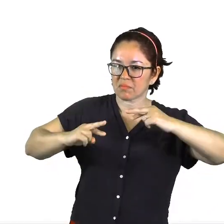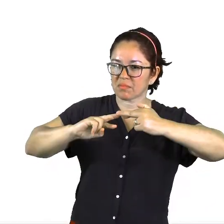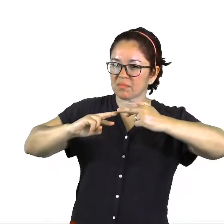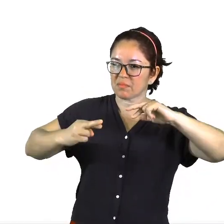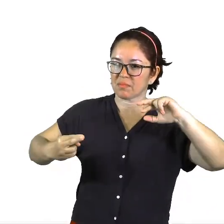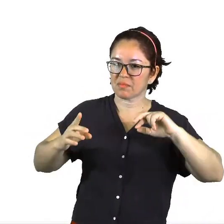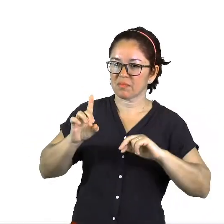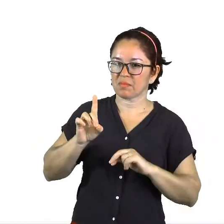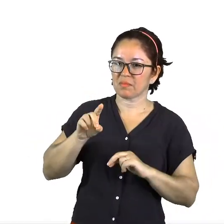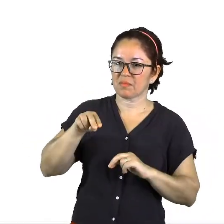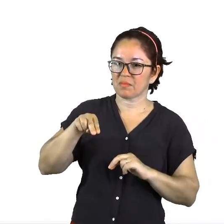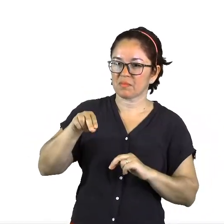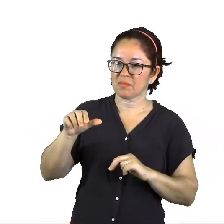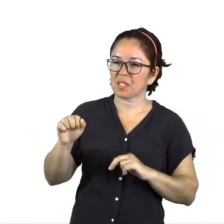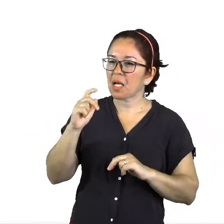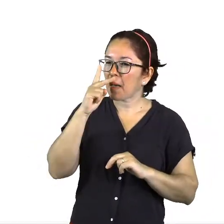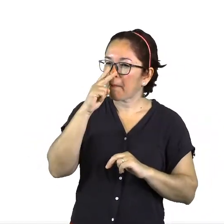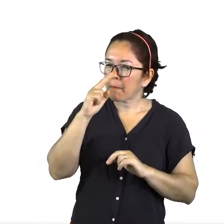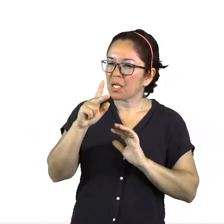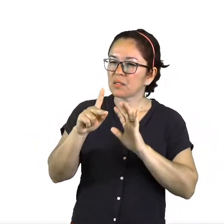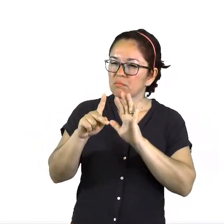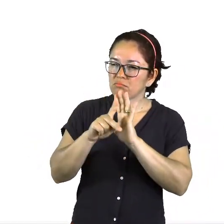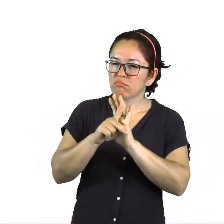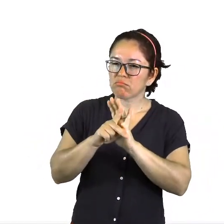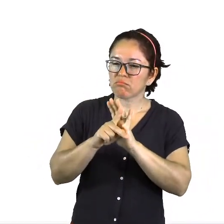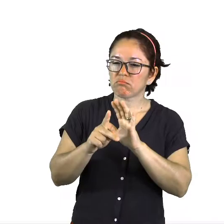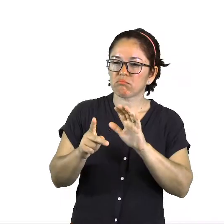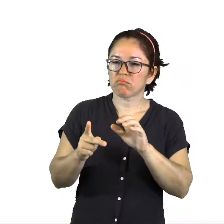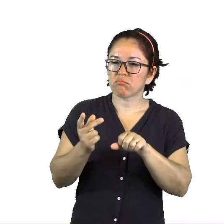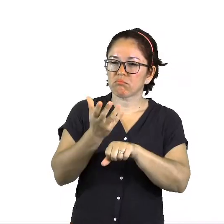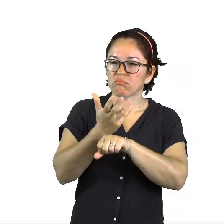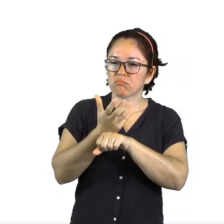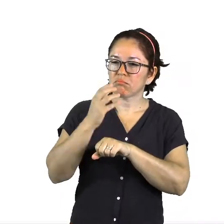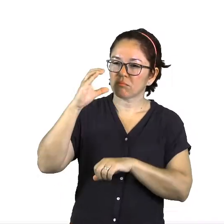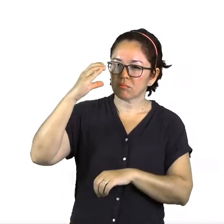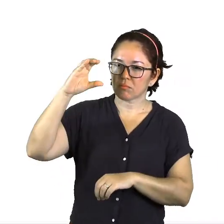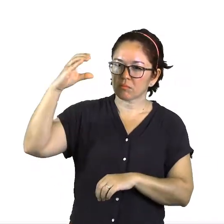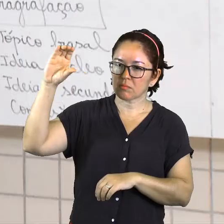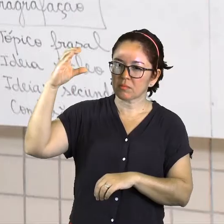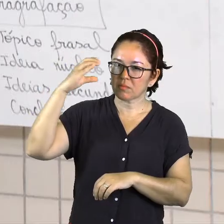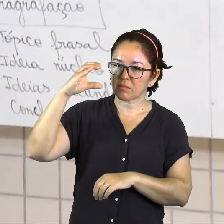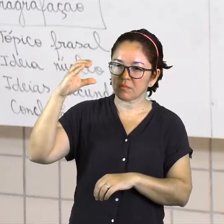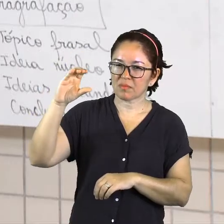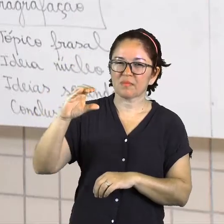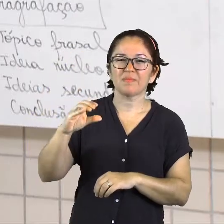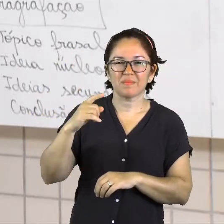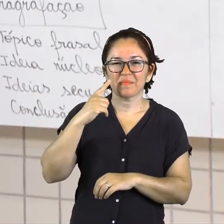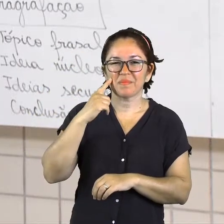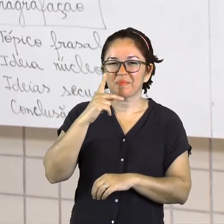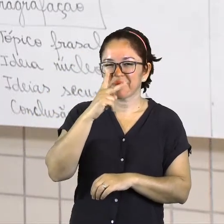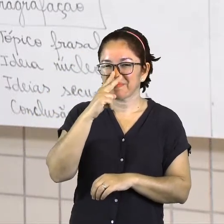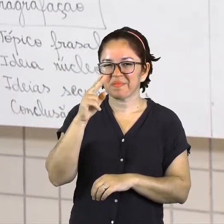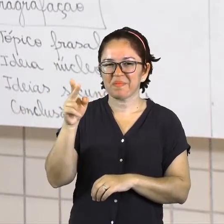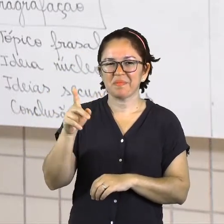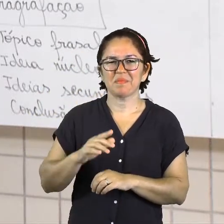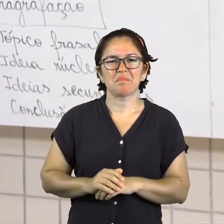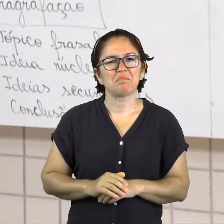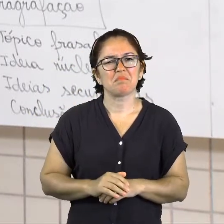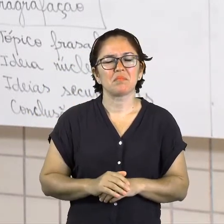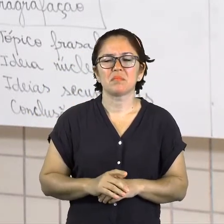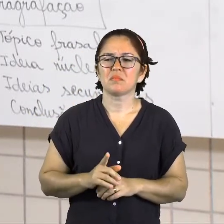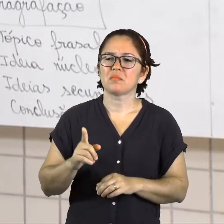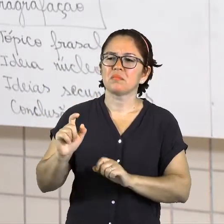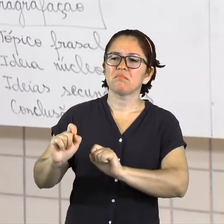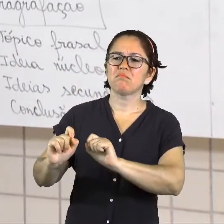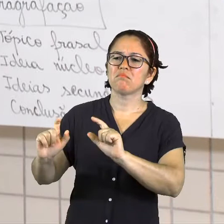área científica. Então, nós observamos isso nessa imagem. Mas por que isso? Justamente para a gente chegar ao